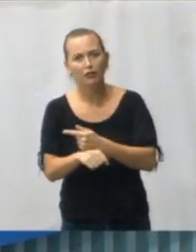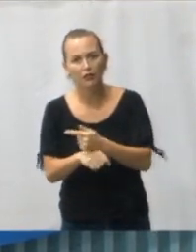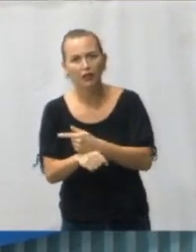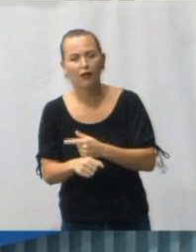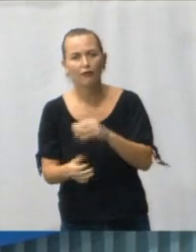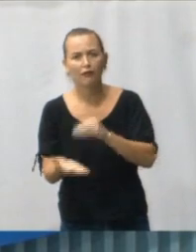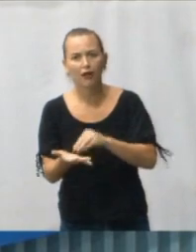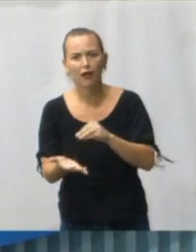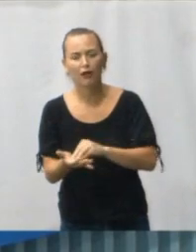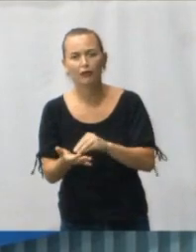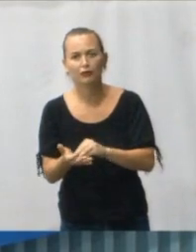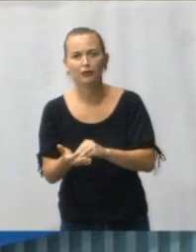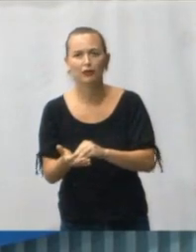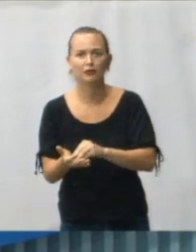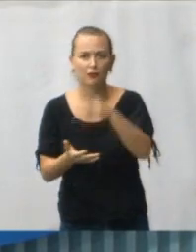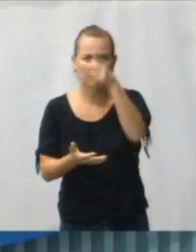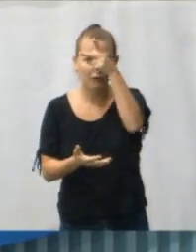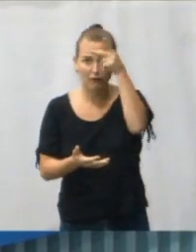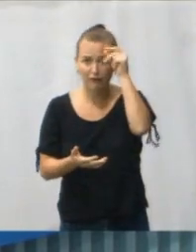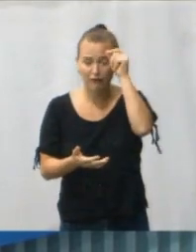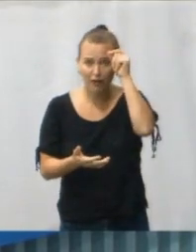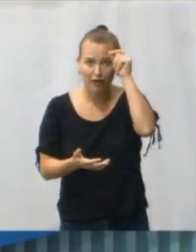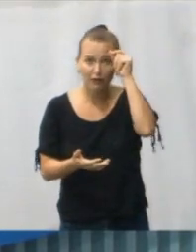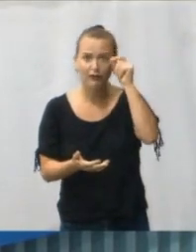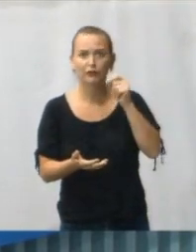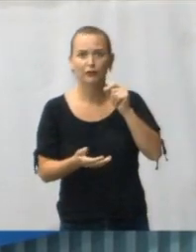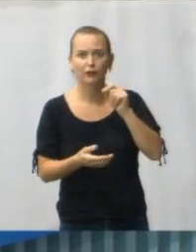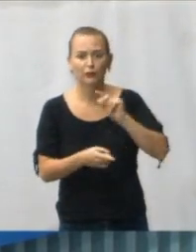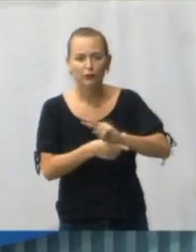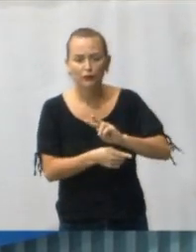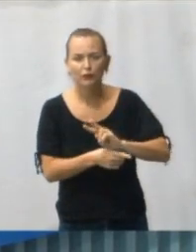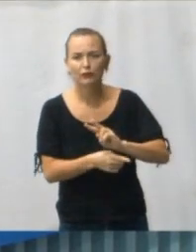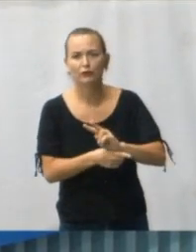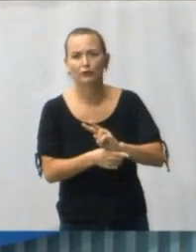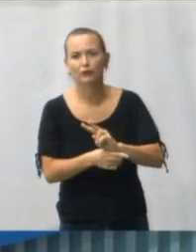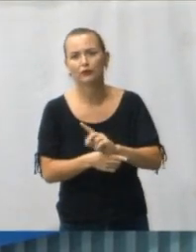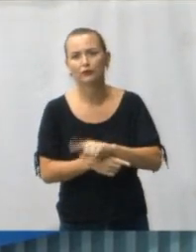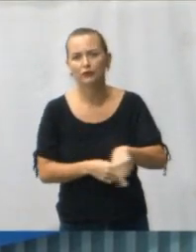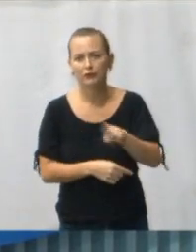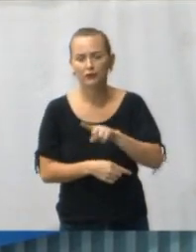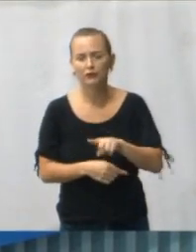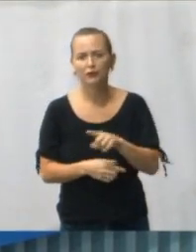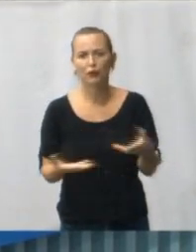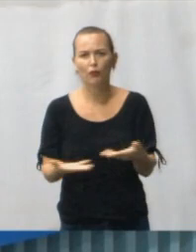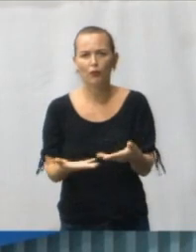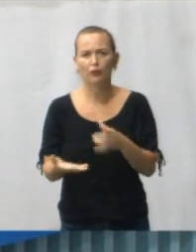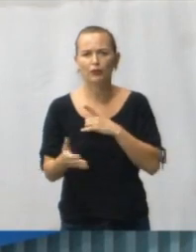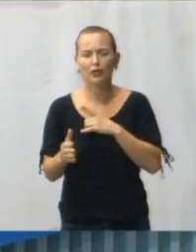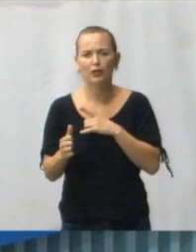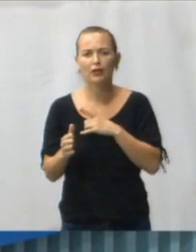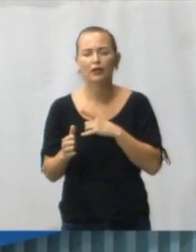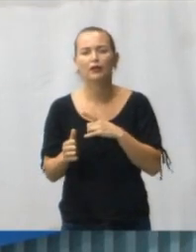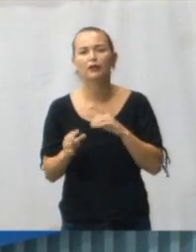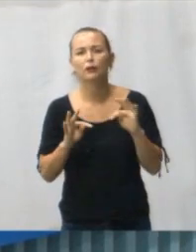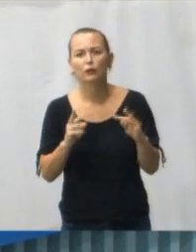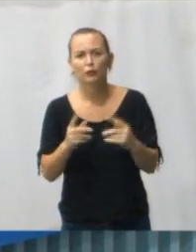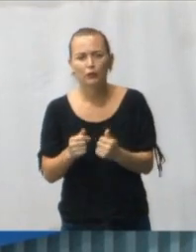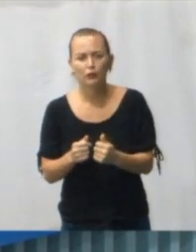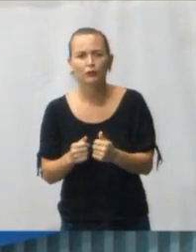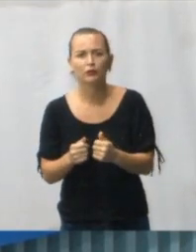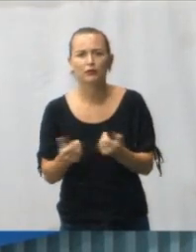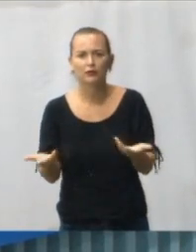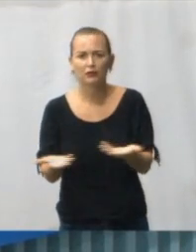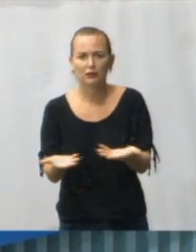público. Hoje nós temos isso, estamos de mão dadas, Câmara de Vitória, Prefeitura, servidores, para avançarmos. E